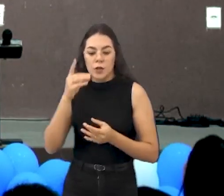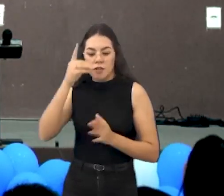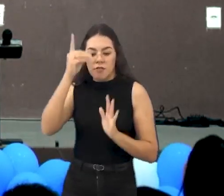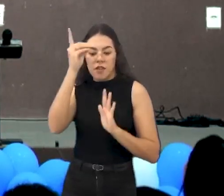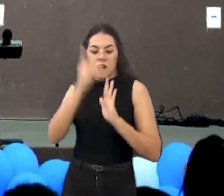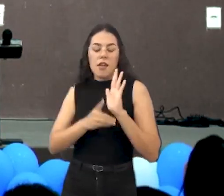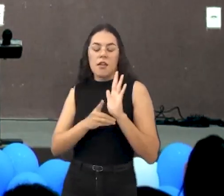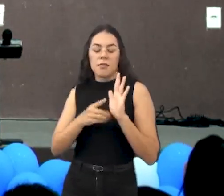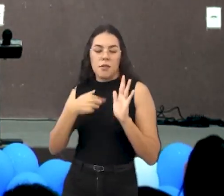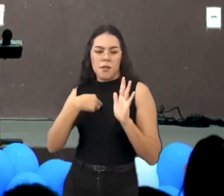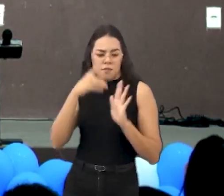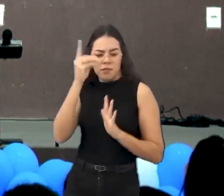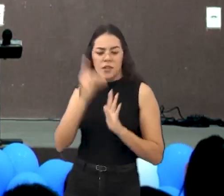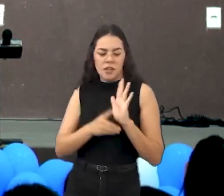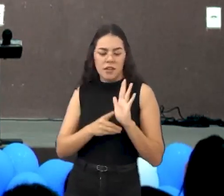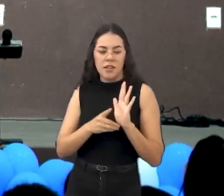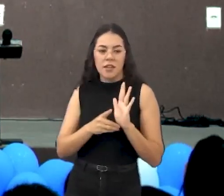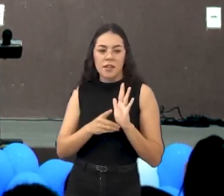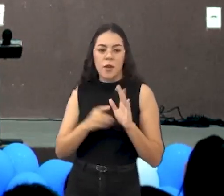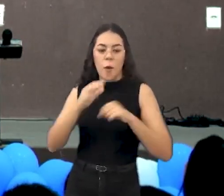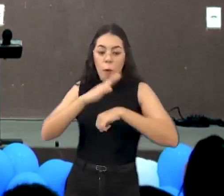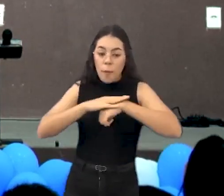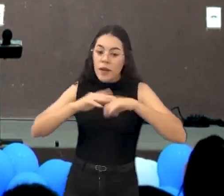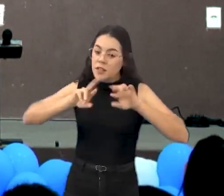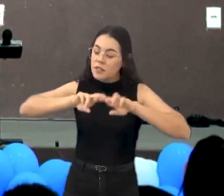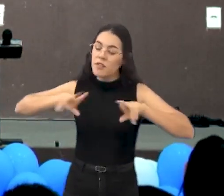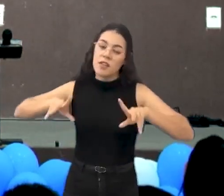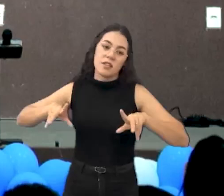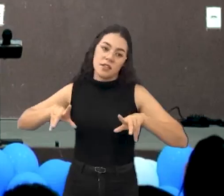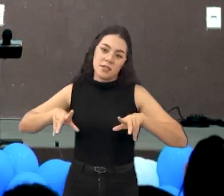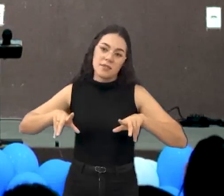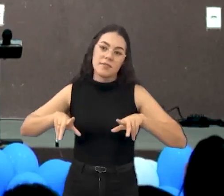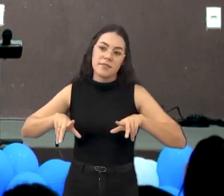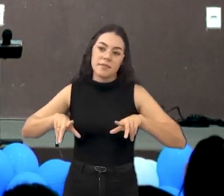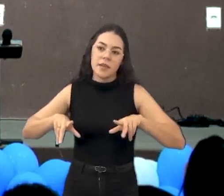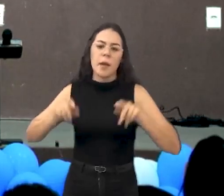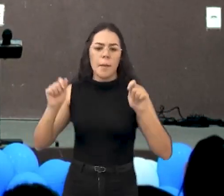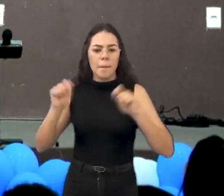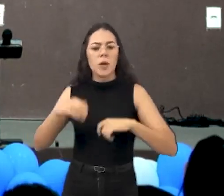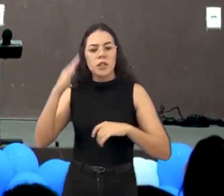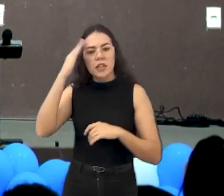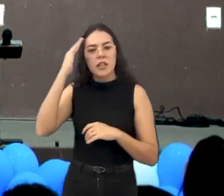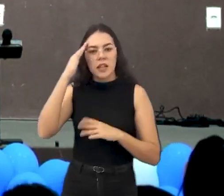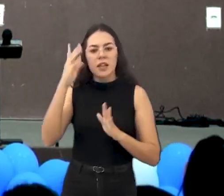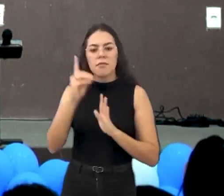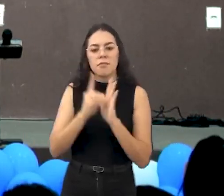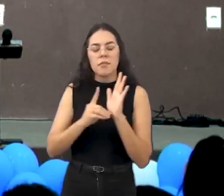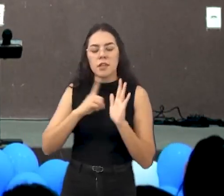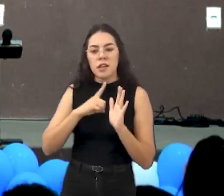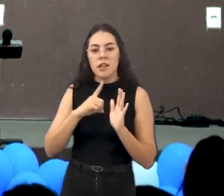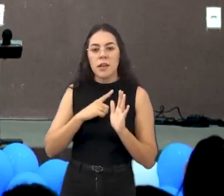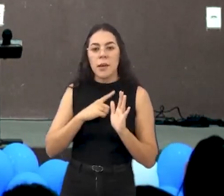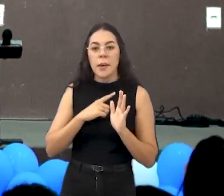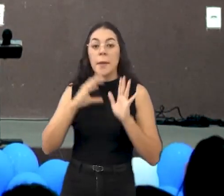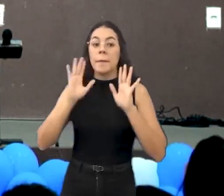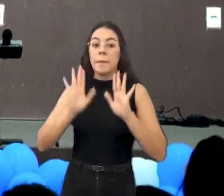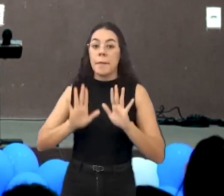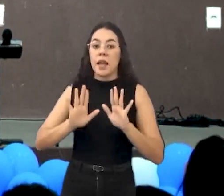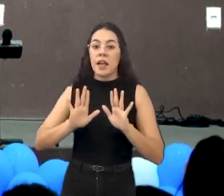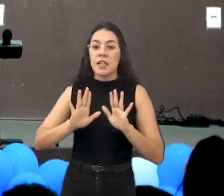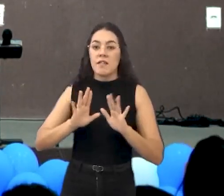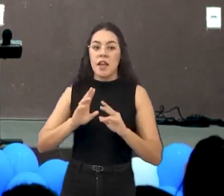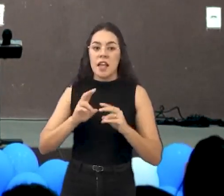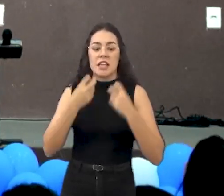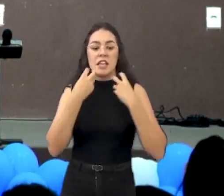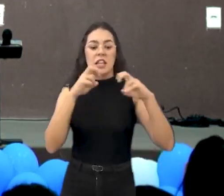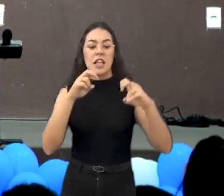Mas eu tenho um direito. O manso ele não é assim. Ele pode até entender que tem algum direito, mas ele não vai gritar pelos